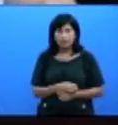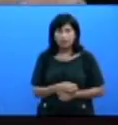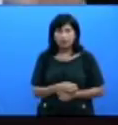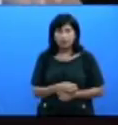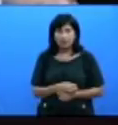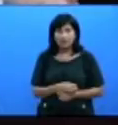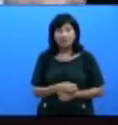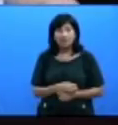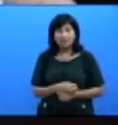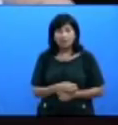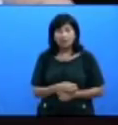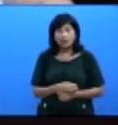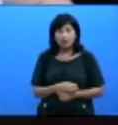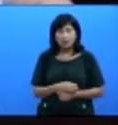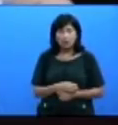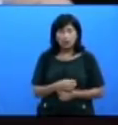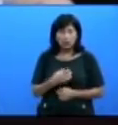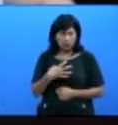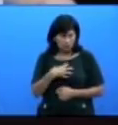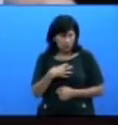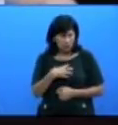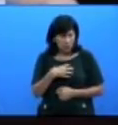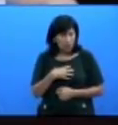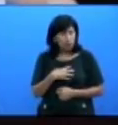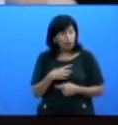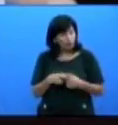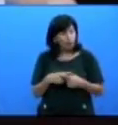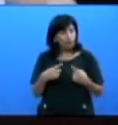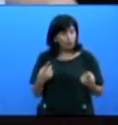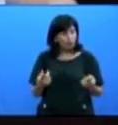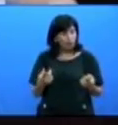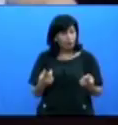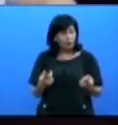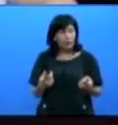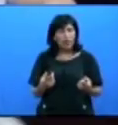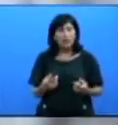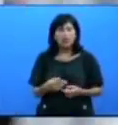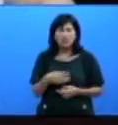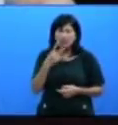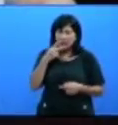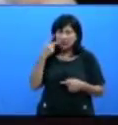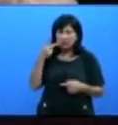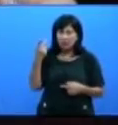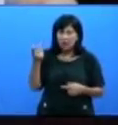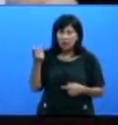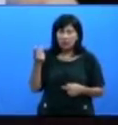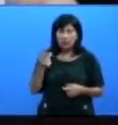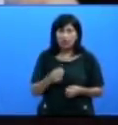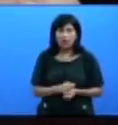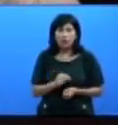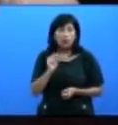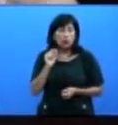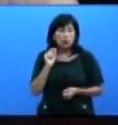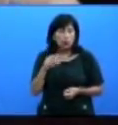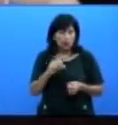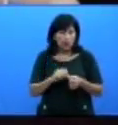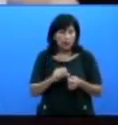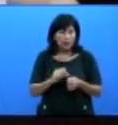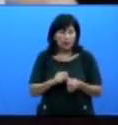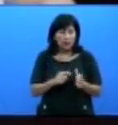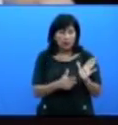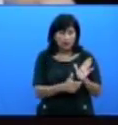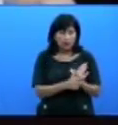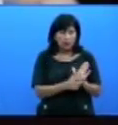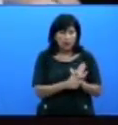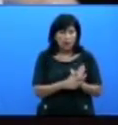esteja desanimada, a gente acaba sugerindo que ações importantes, decisivas, imperativas